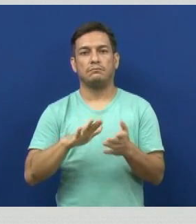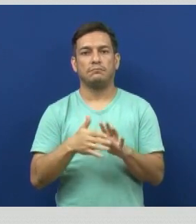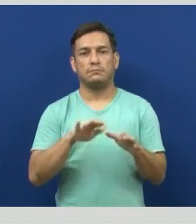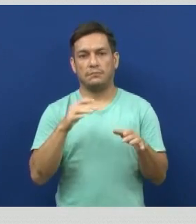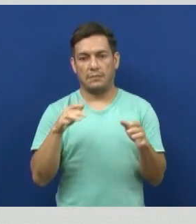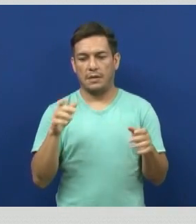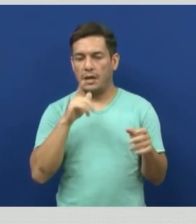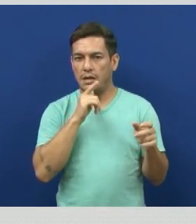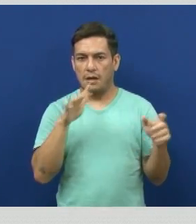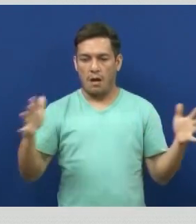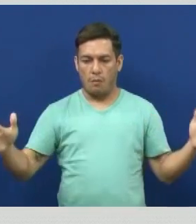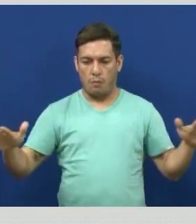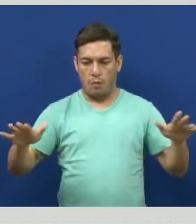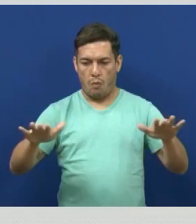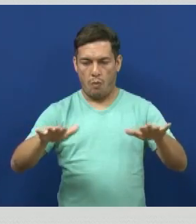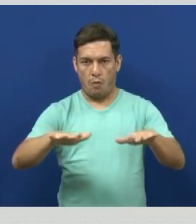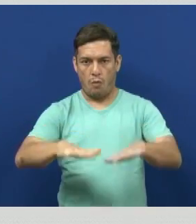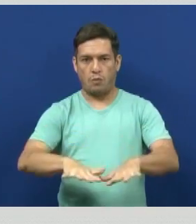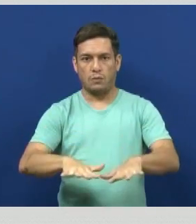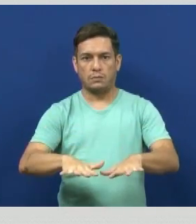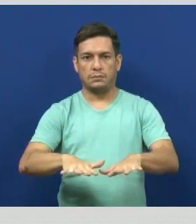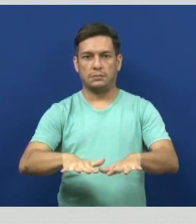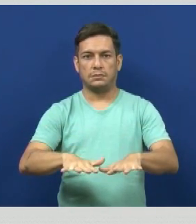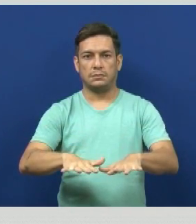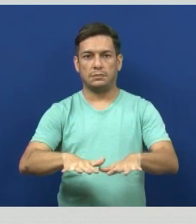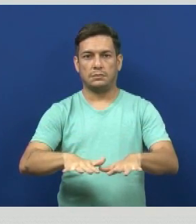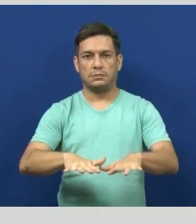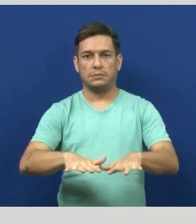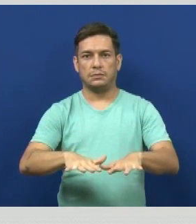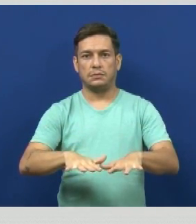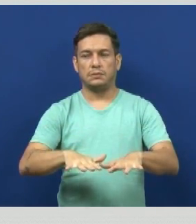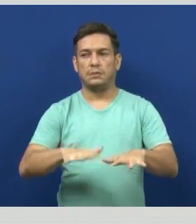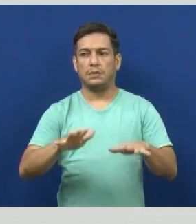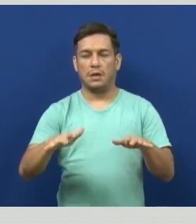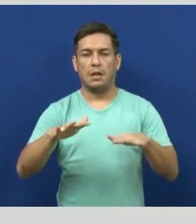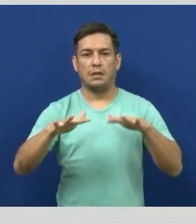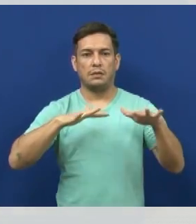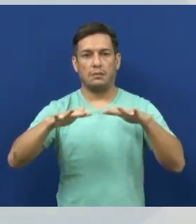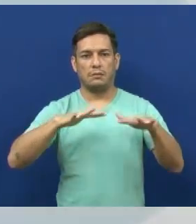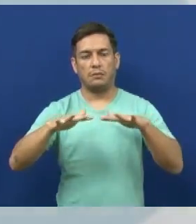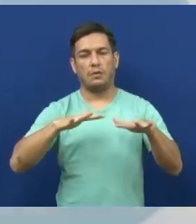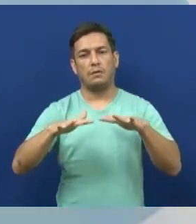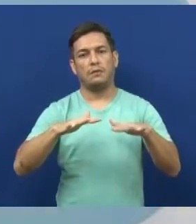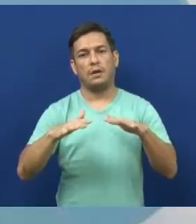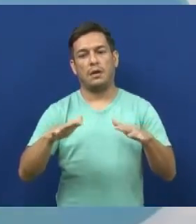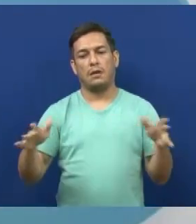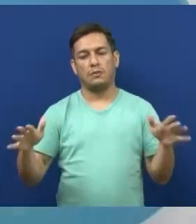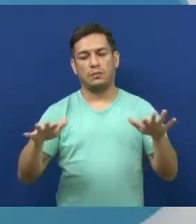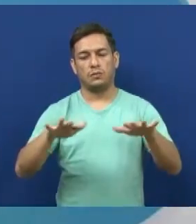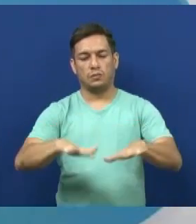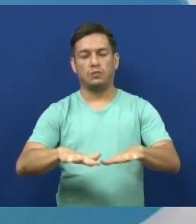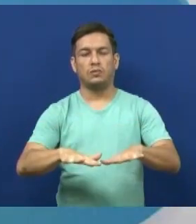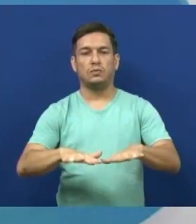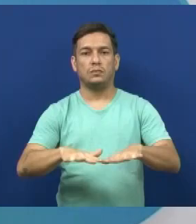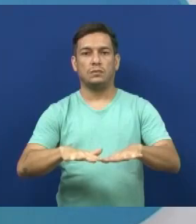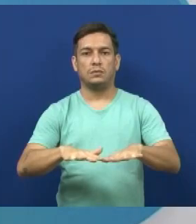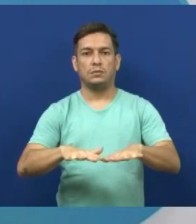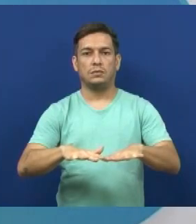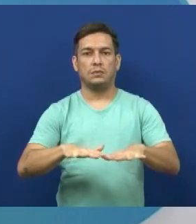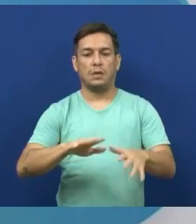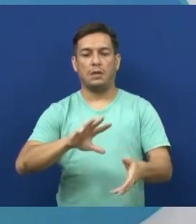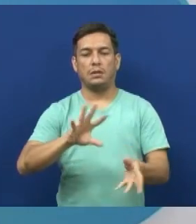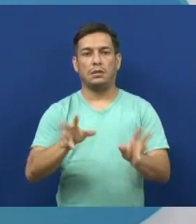areia recobriu a areia das dunas, como elas se movem constantemente, recobriu esses lugares, né,